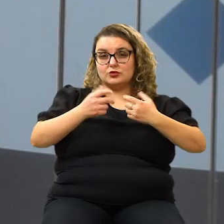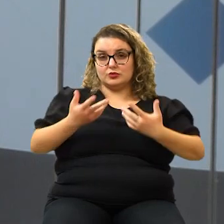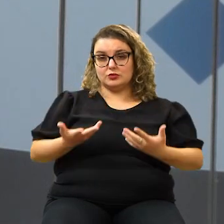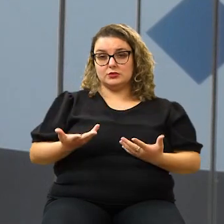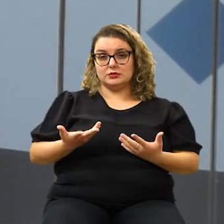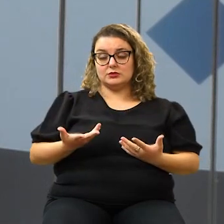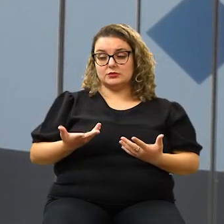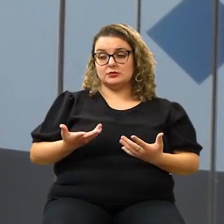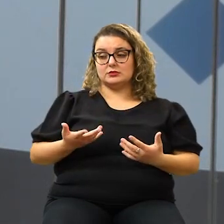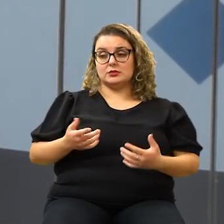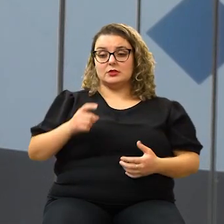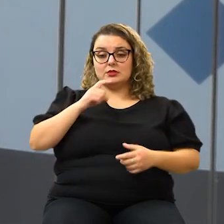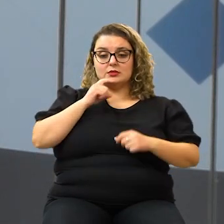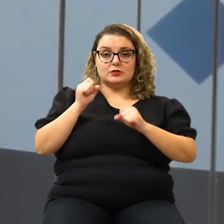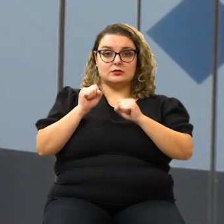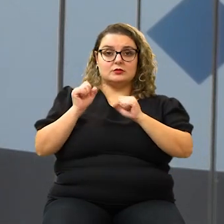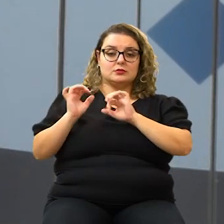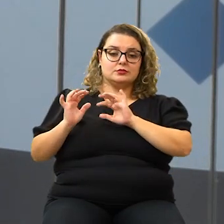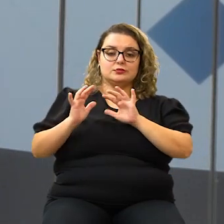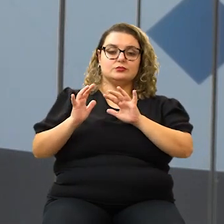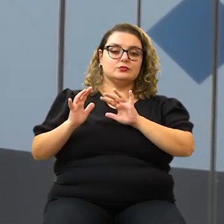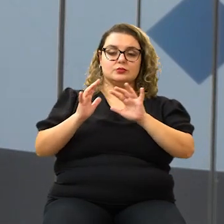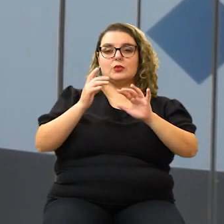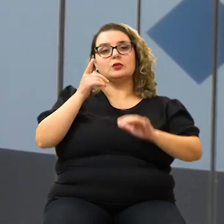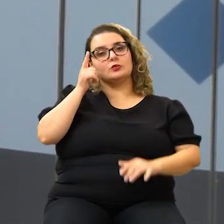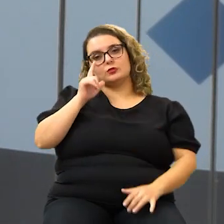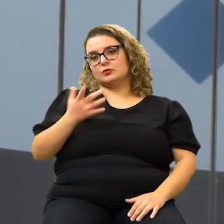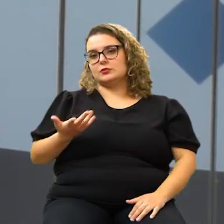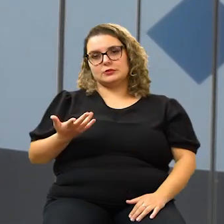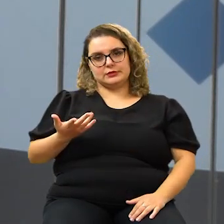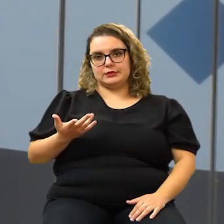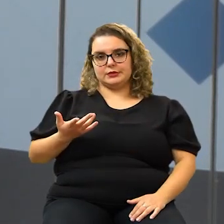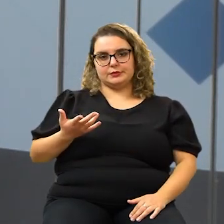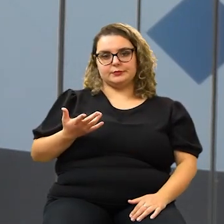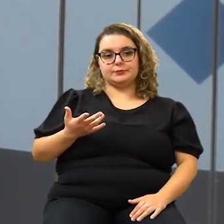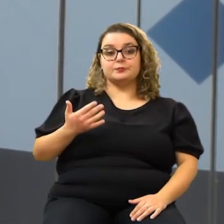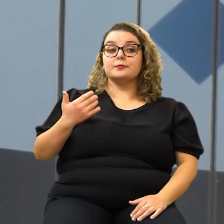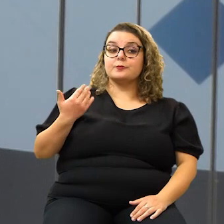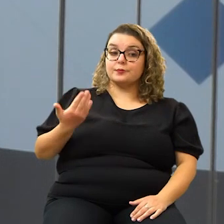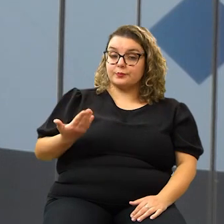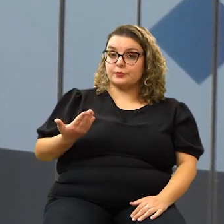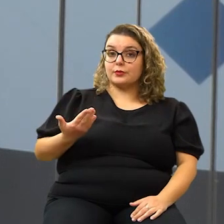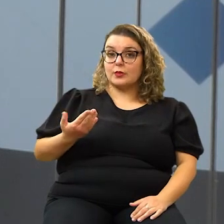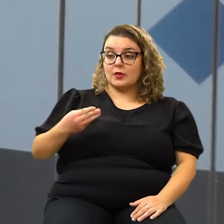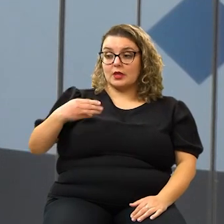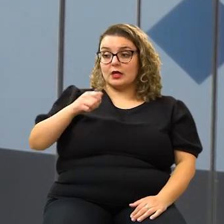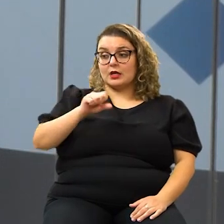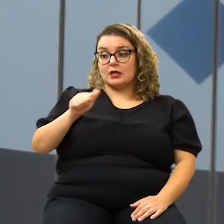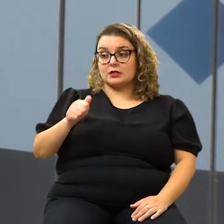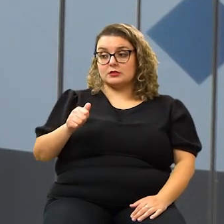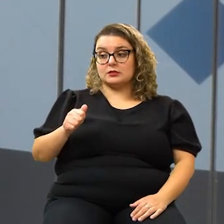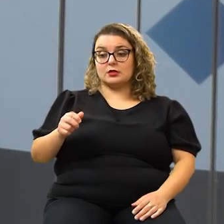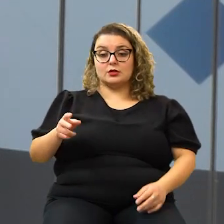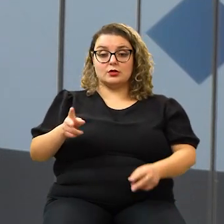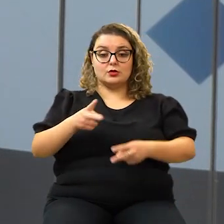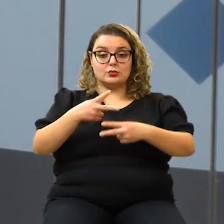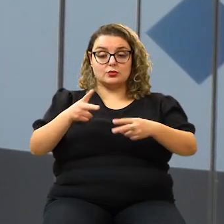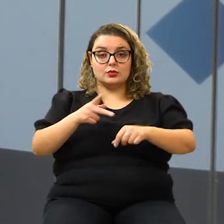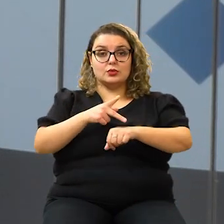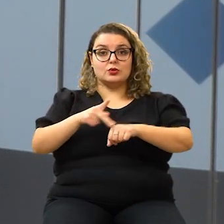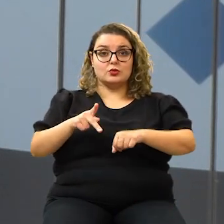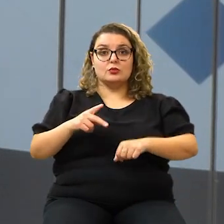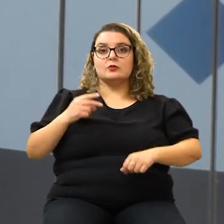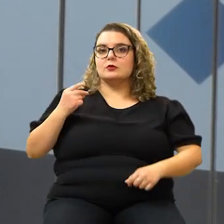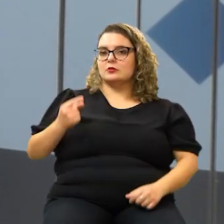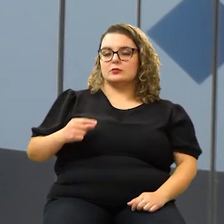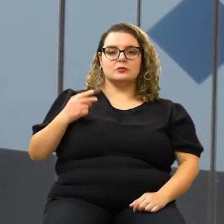e as frentes frias ficam barradas, então não conseguem avançar. E essa massa de ar, por sua vez, ficando por vários